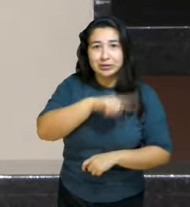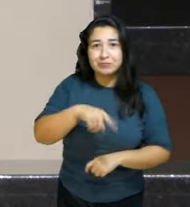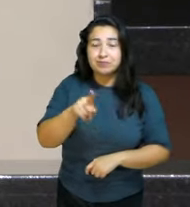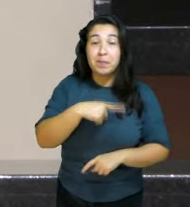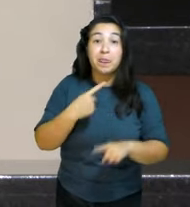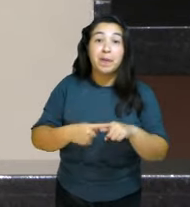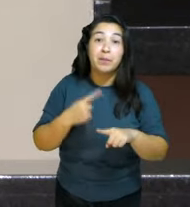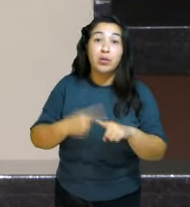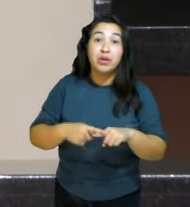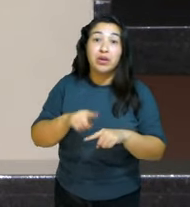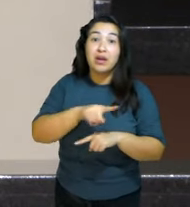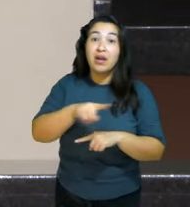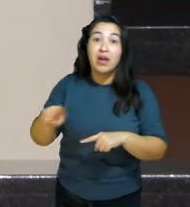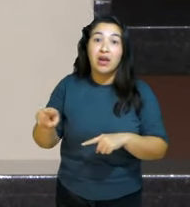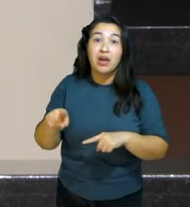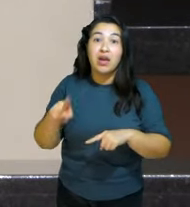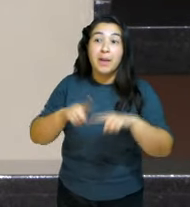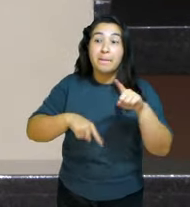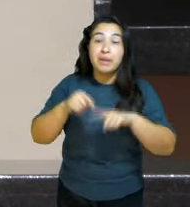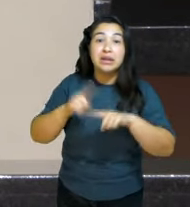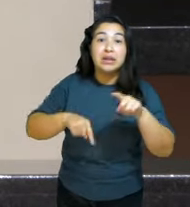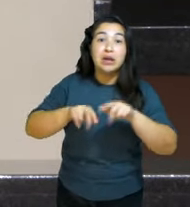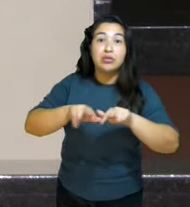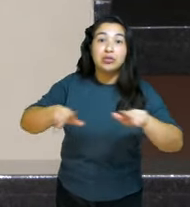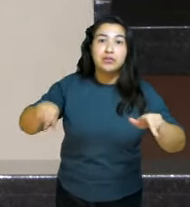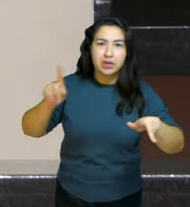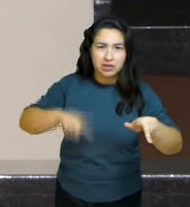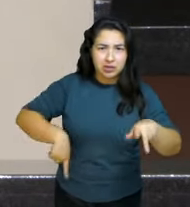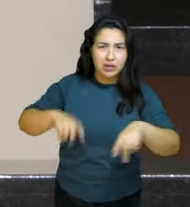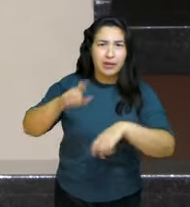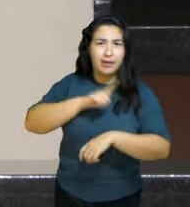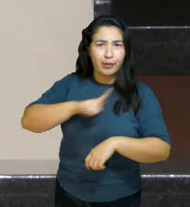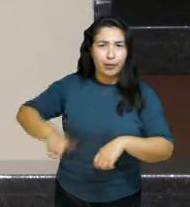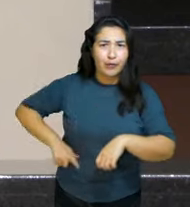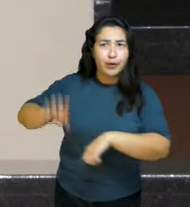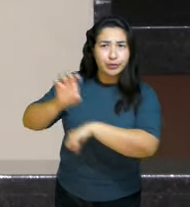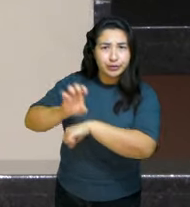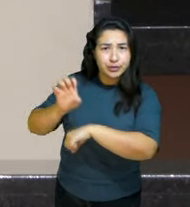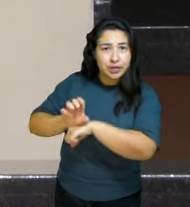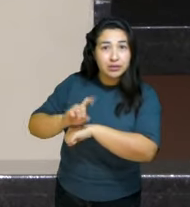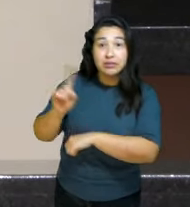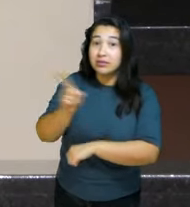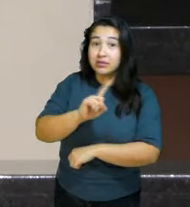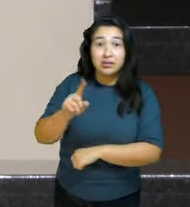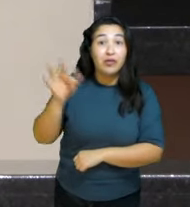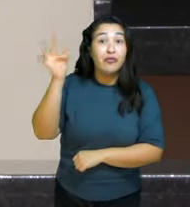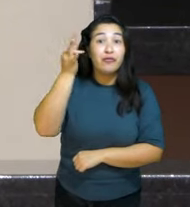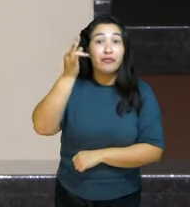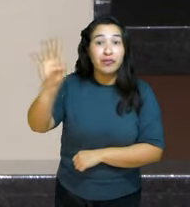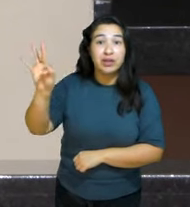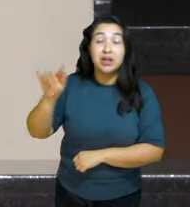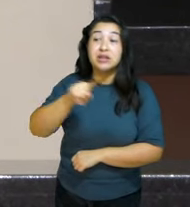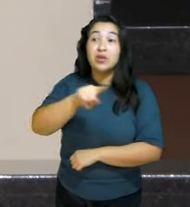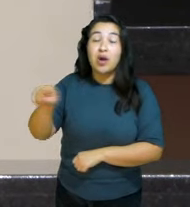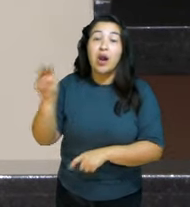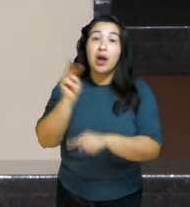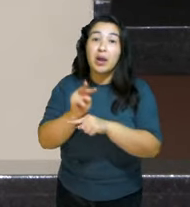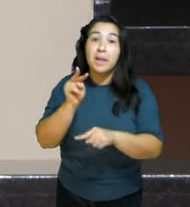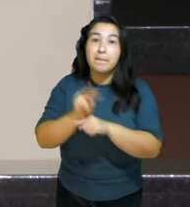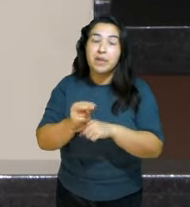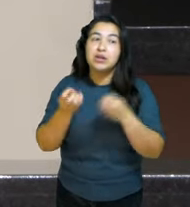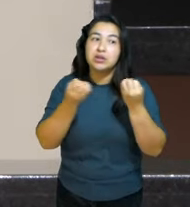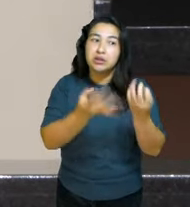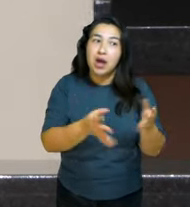às provas, pasmem, senhoras e senhores, não é do governo do Estado, é das federações que emprestam o material para a